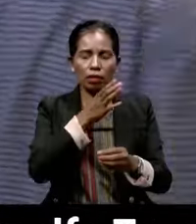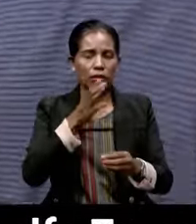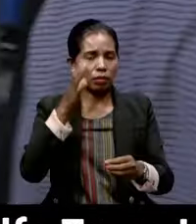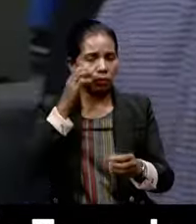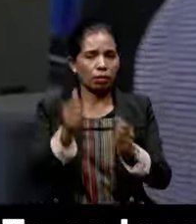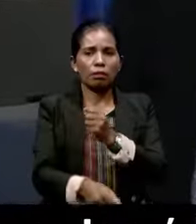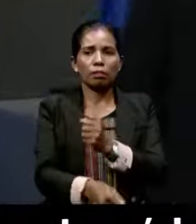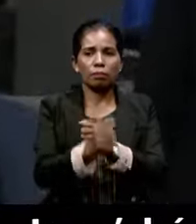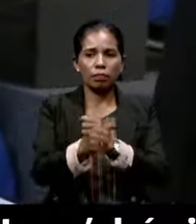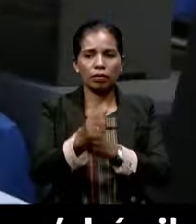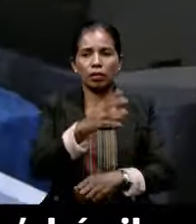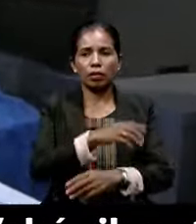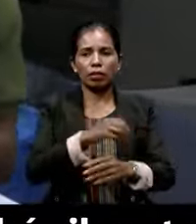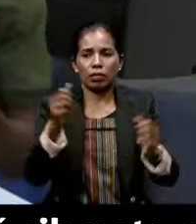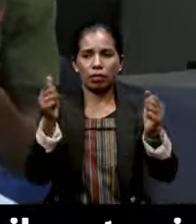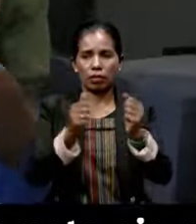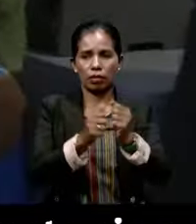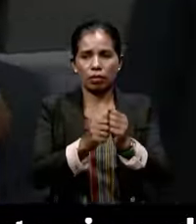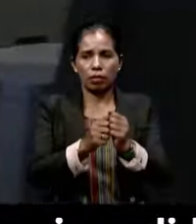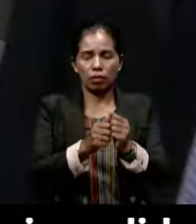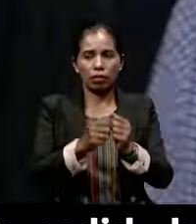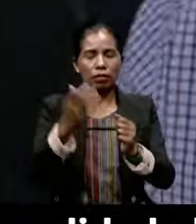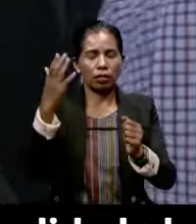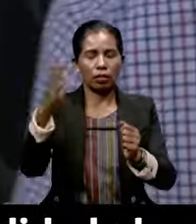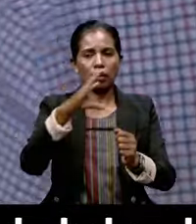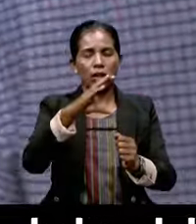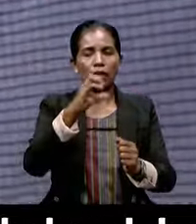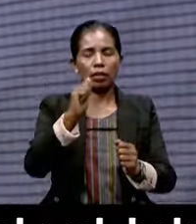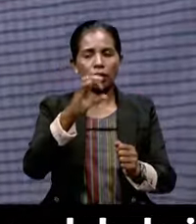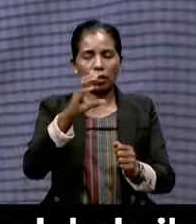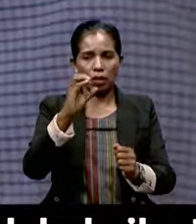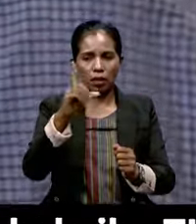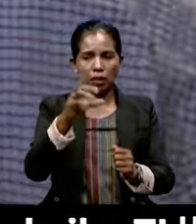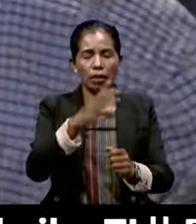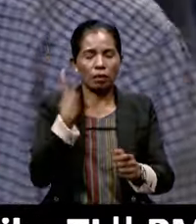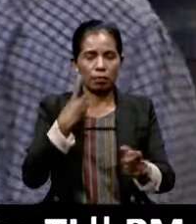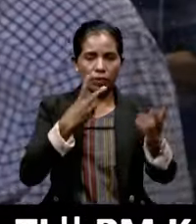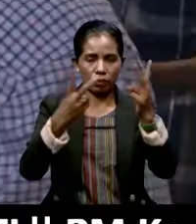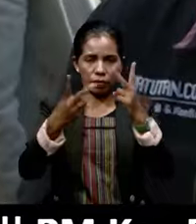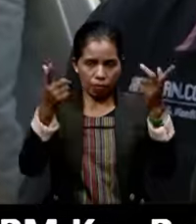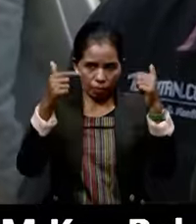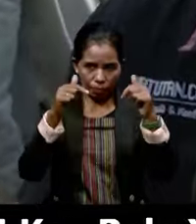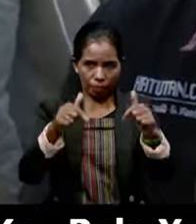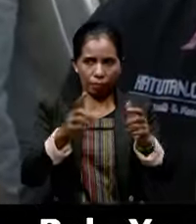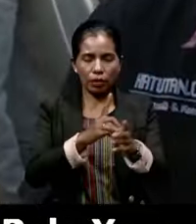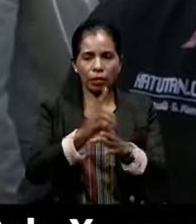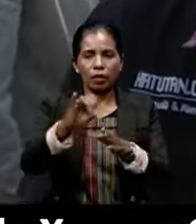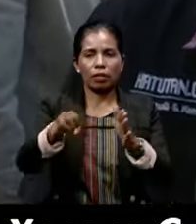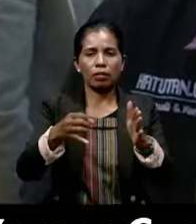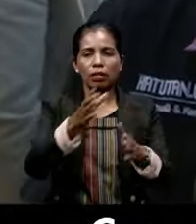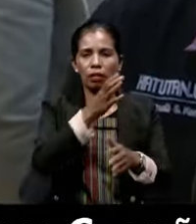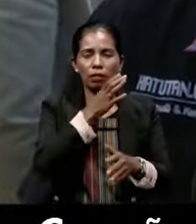pescas o a floresta ia kaikol nebe oine visita mai ha direção geral